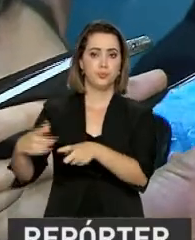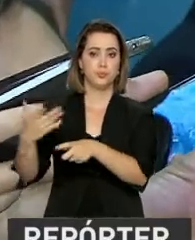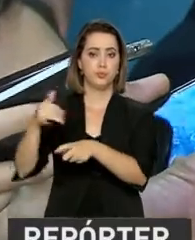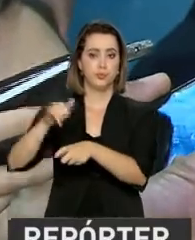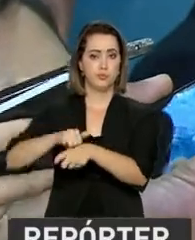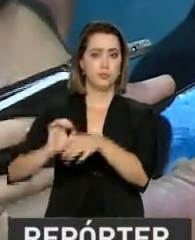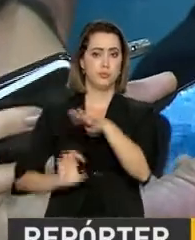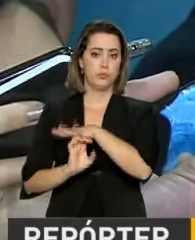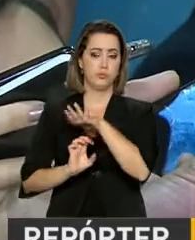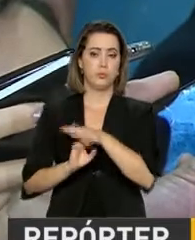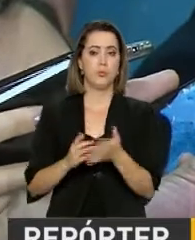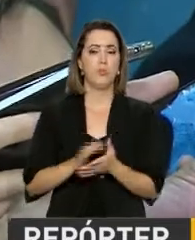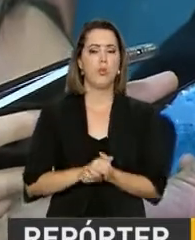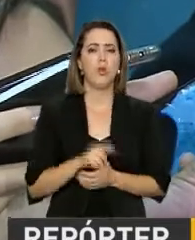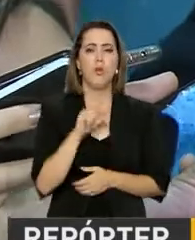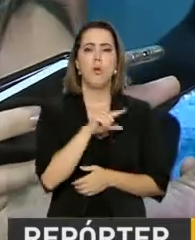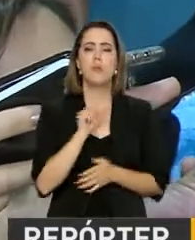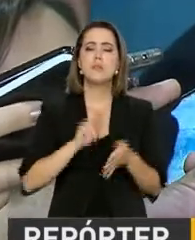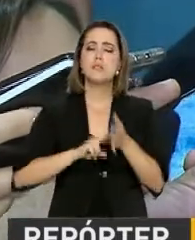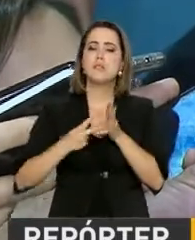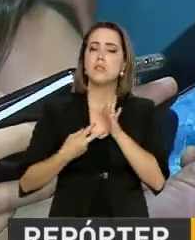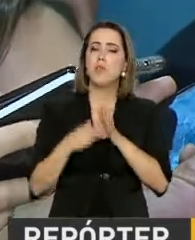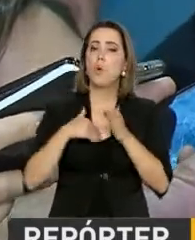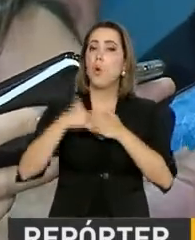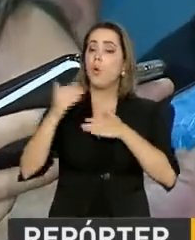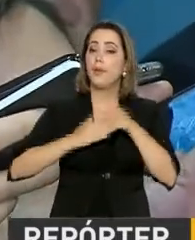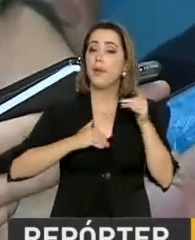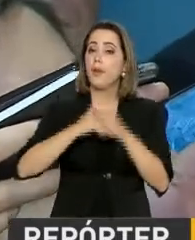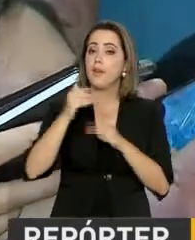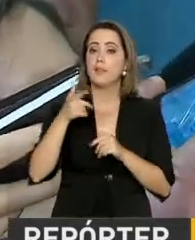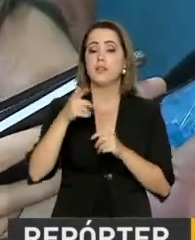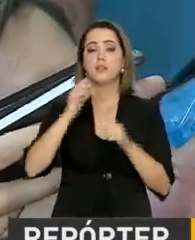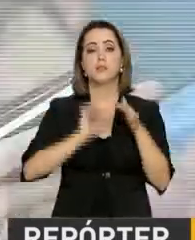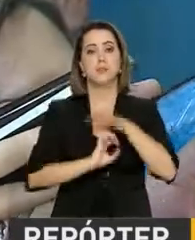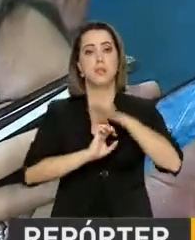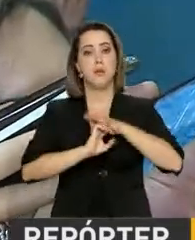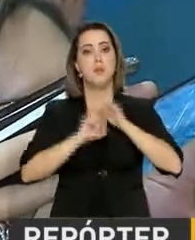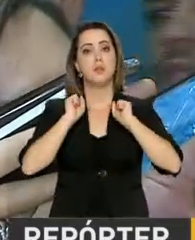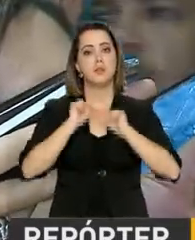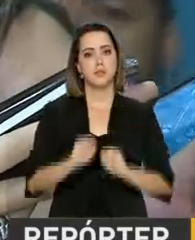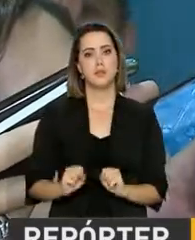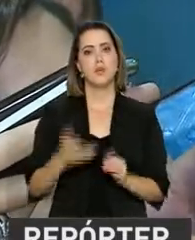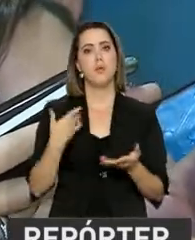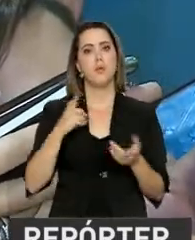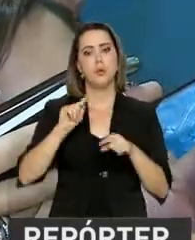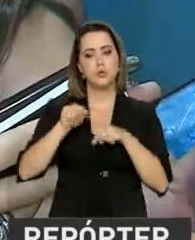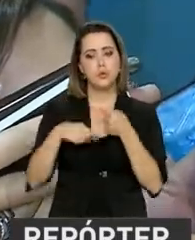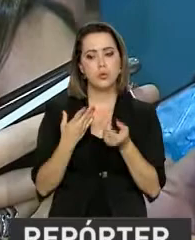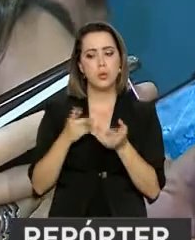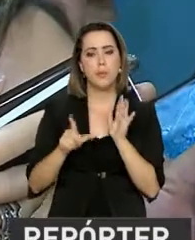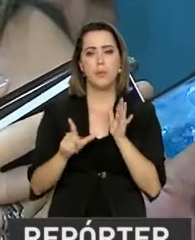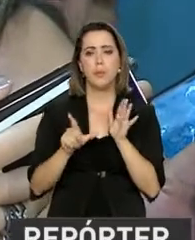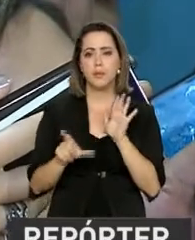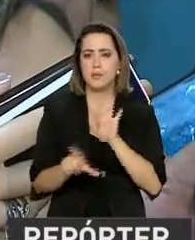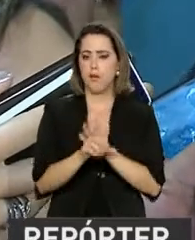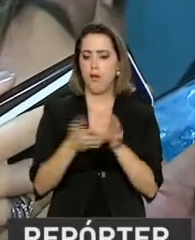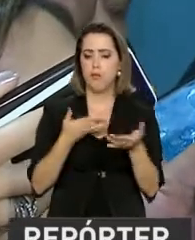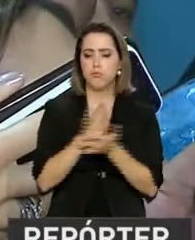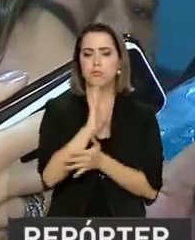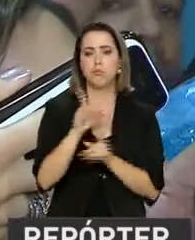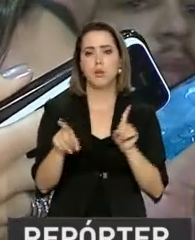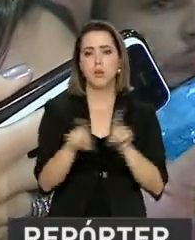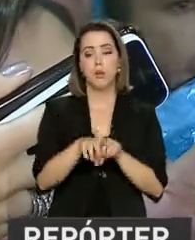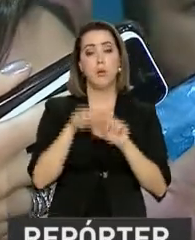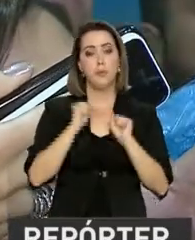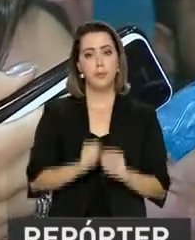de capital significa que qualquer empresa pode, a partir do momento da devida aprovação no Congresso, as empresas